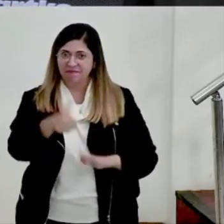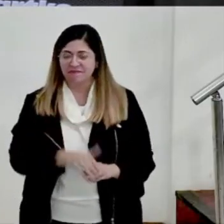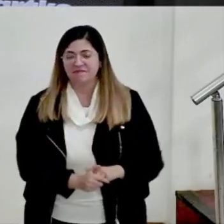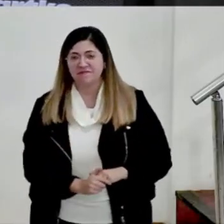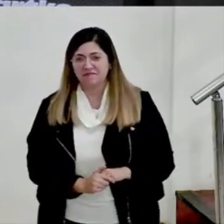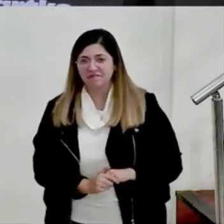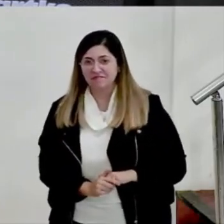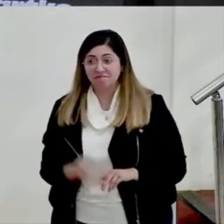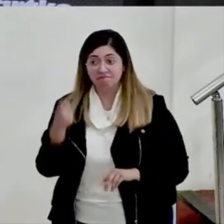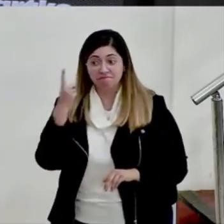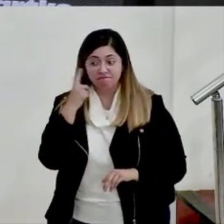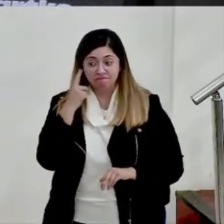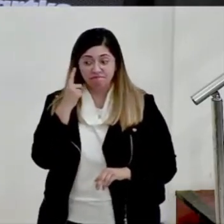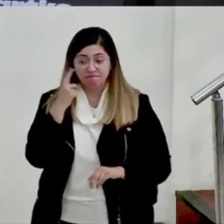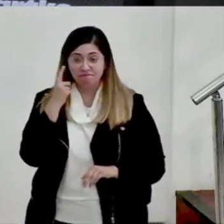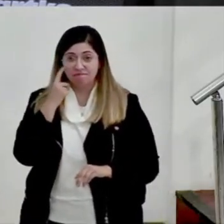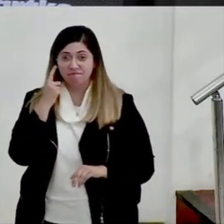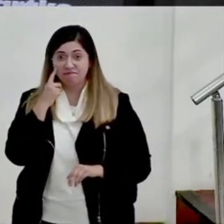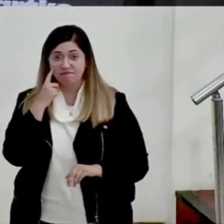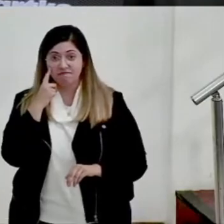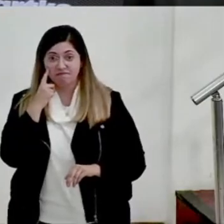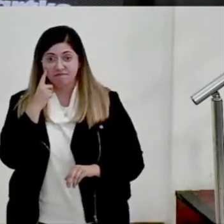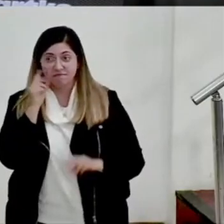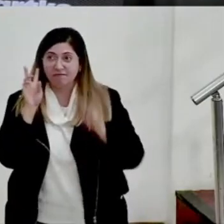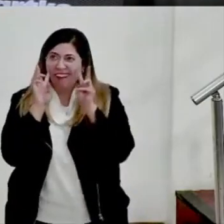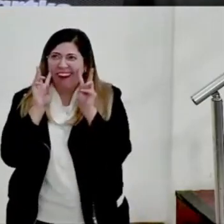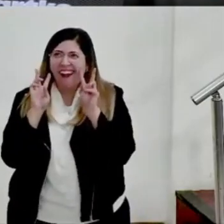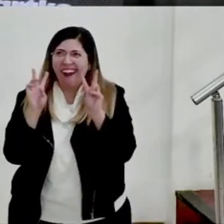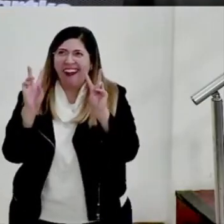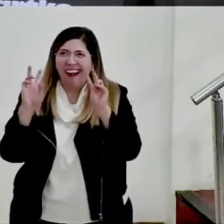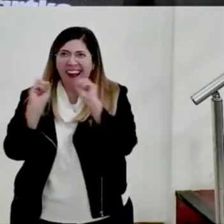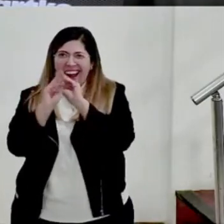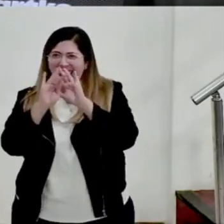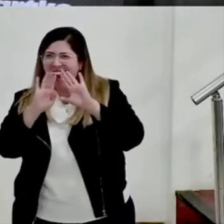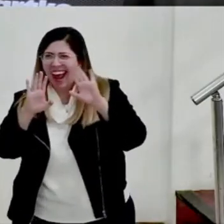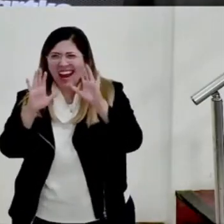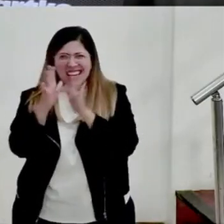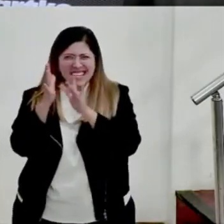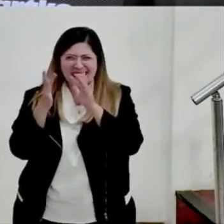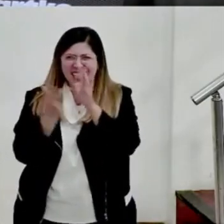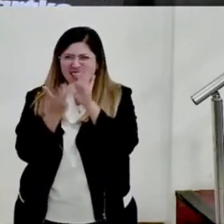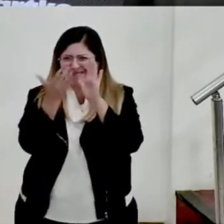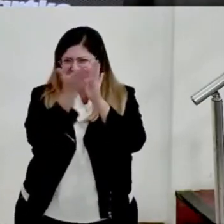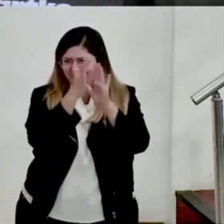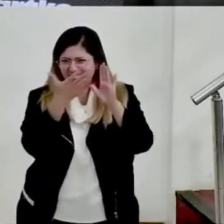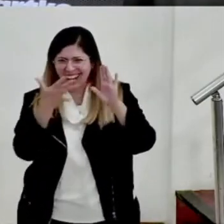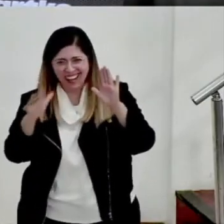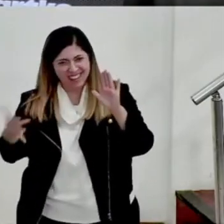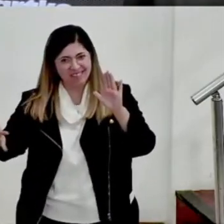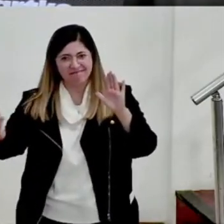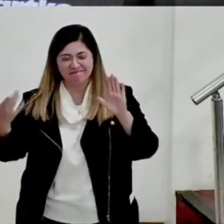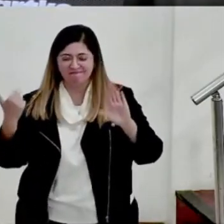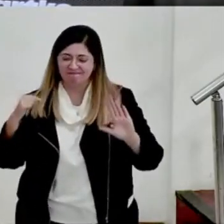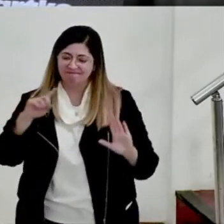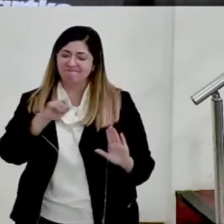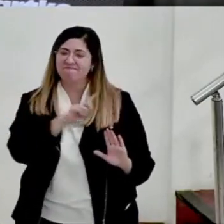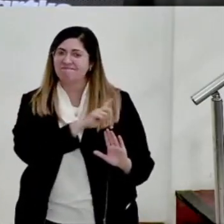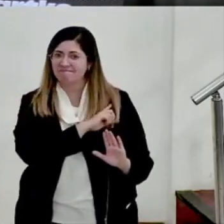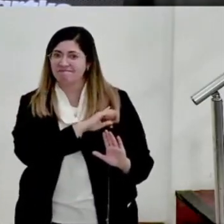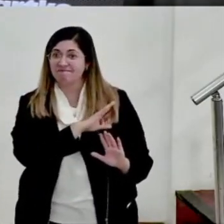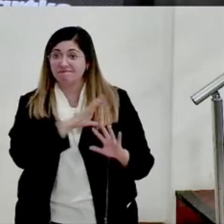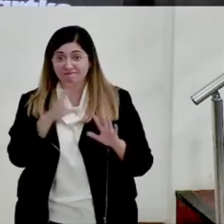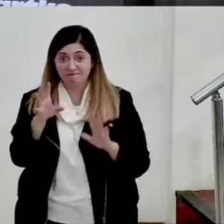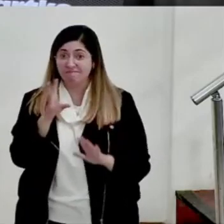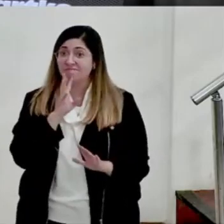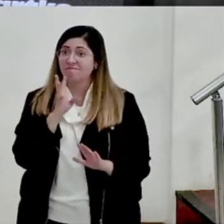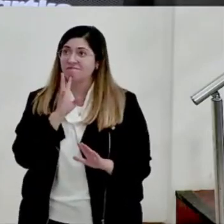Até lá, nós nos gloriaremos na glória de Cristo, que brilhou o conhecimento da